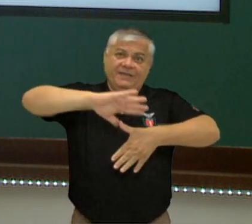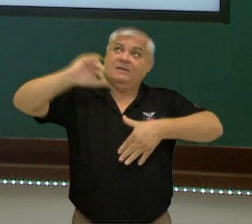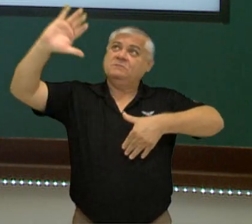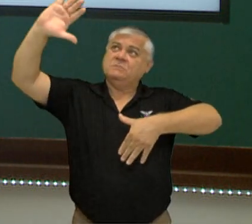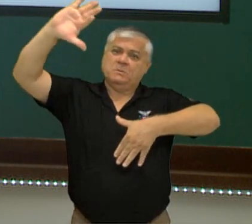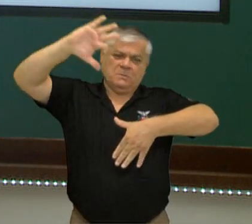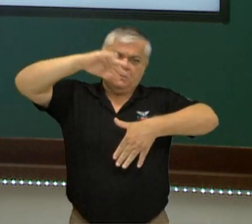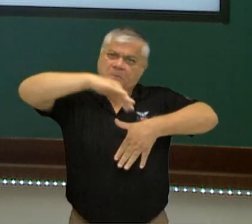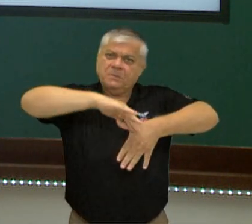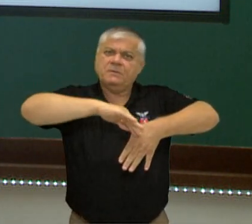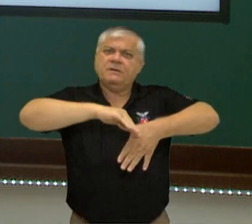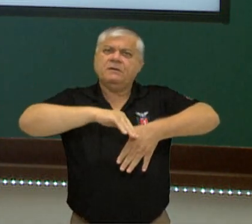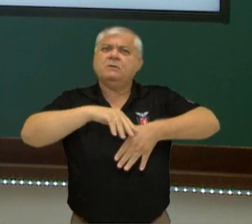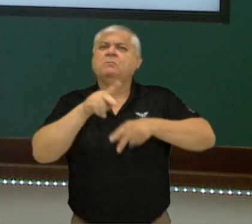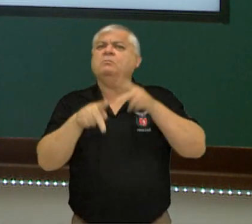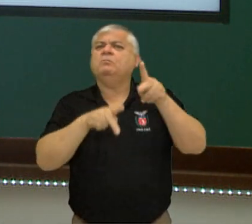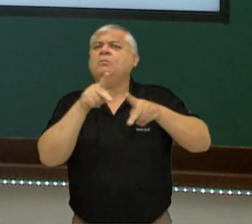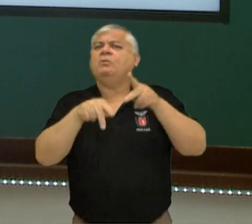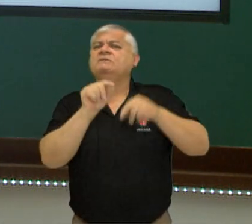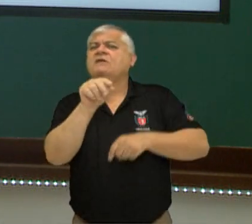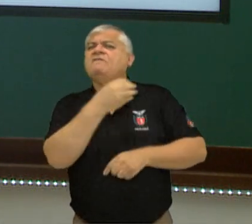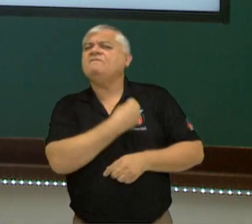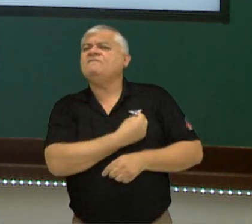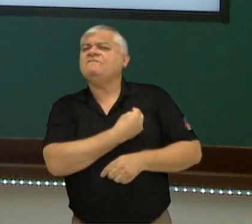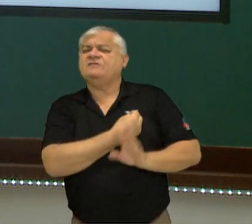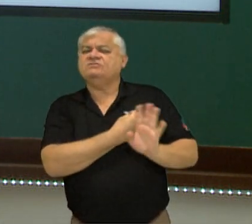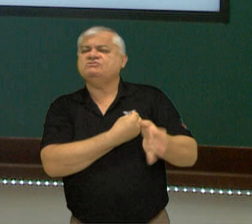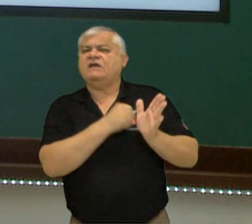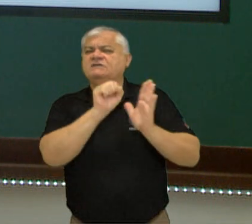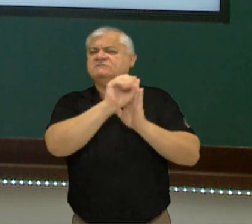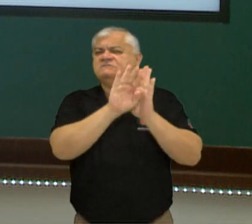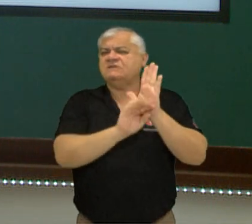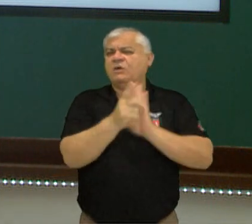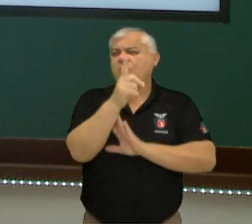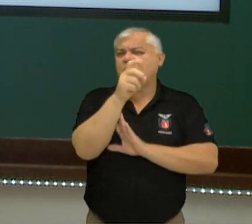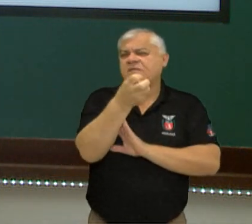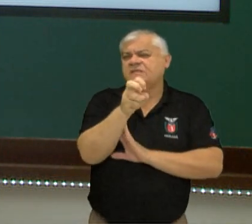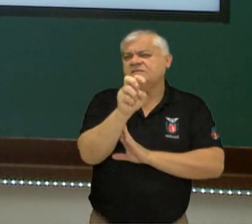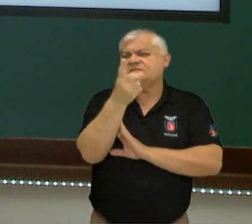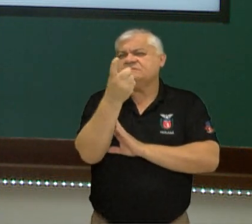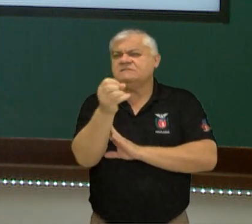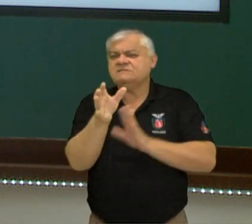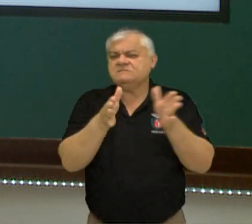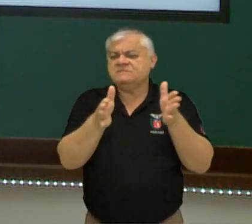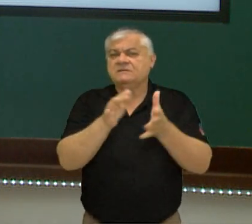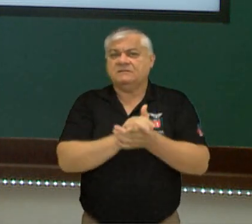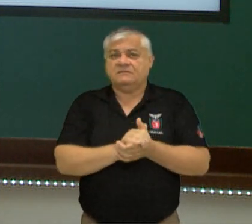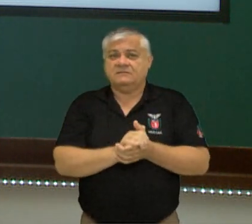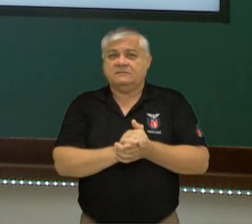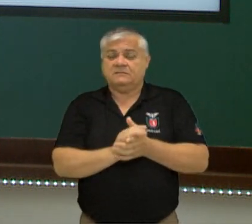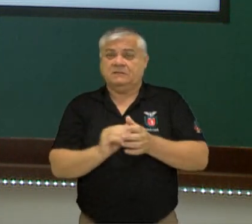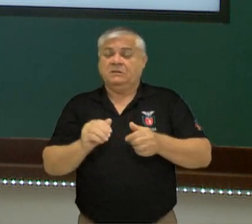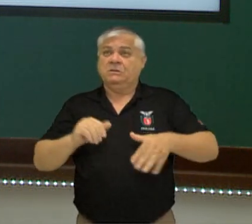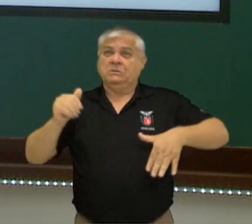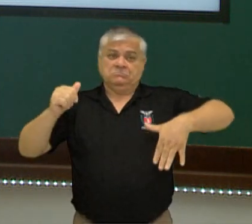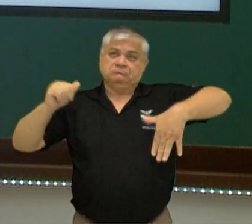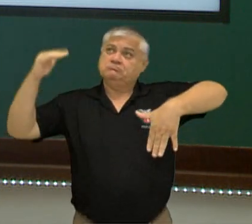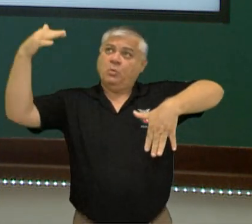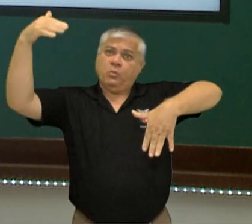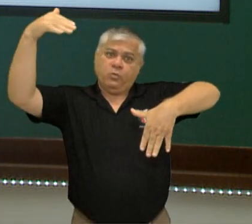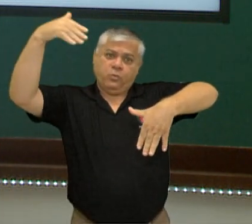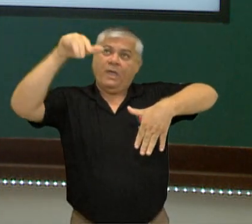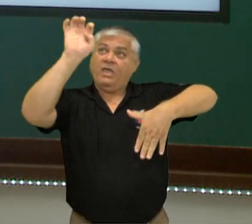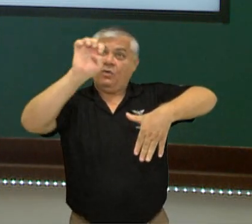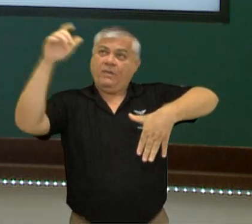vivia aqui? Ali para o final do século XV, início do século XVI. É correto afirmar que os